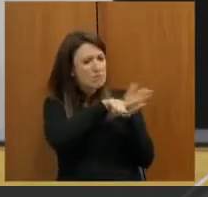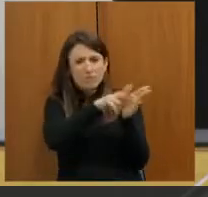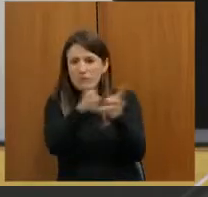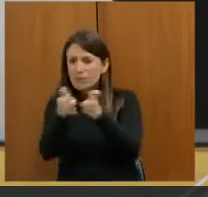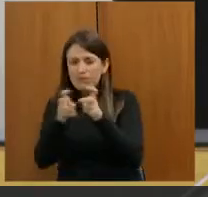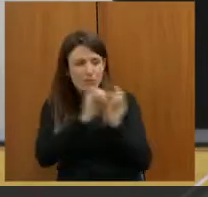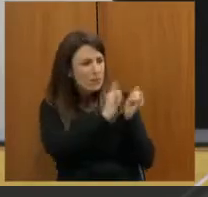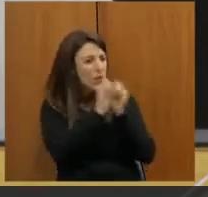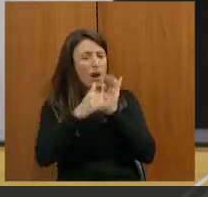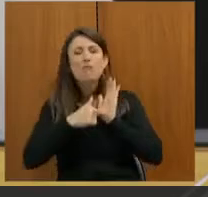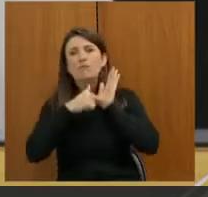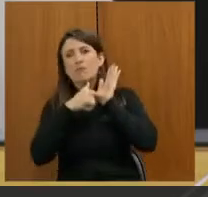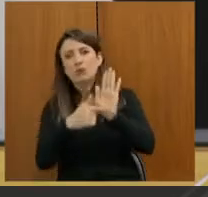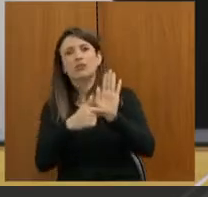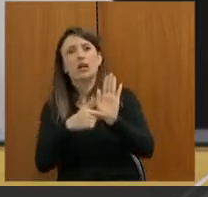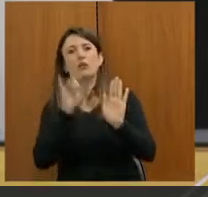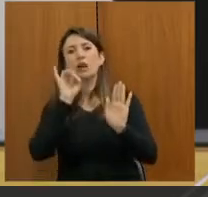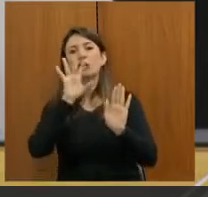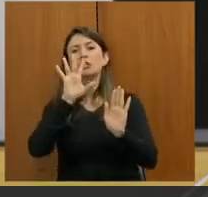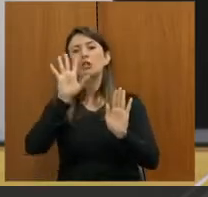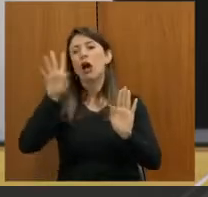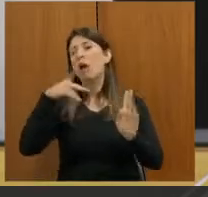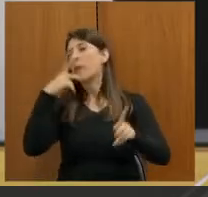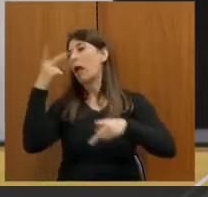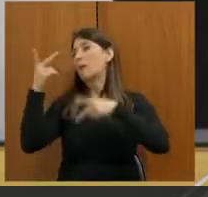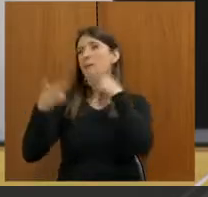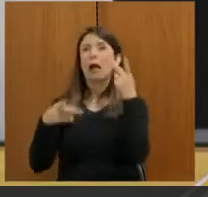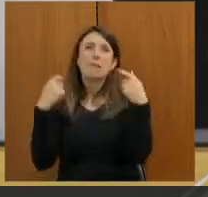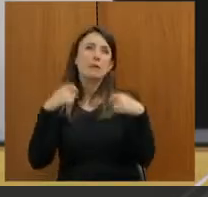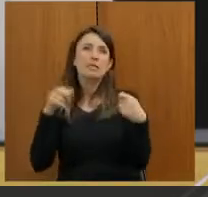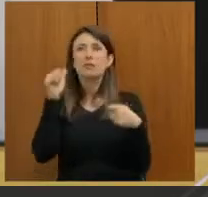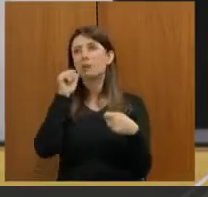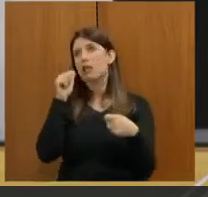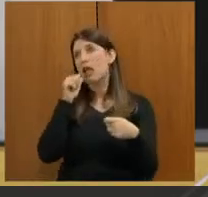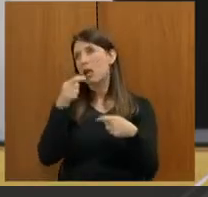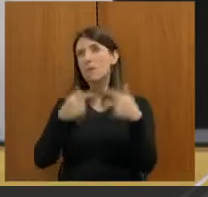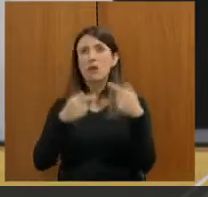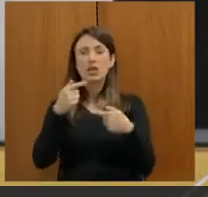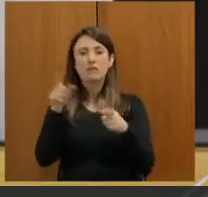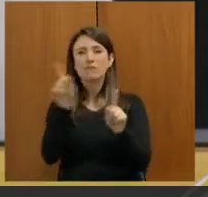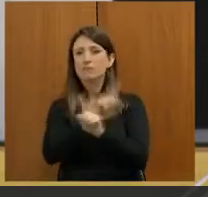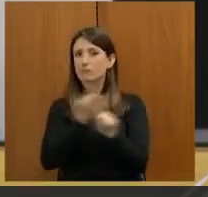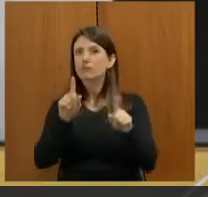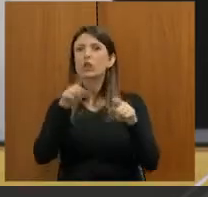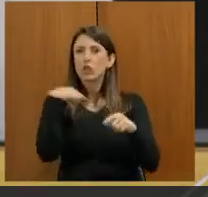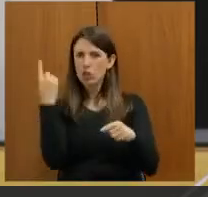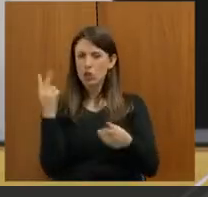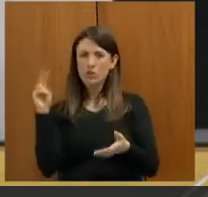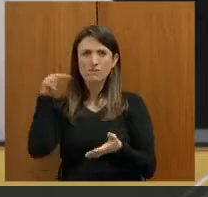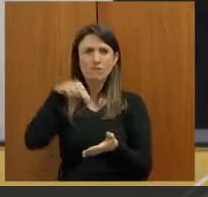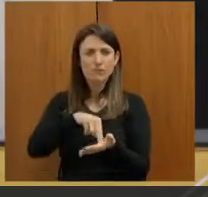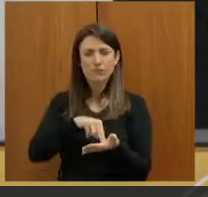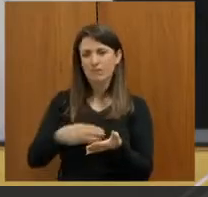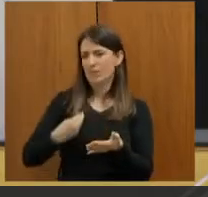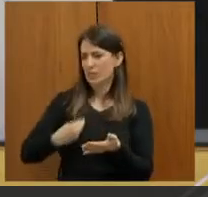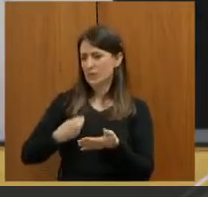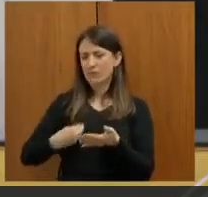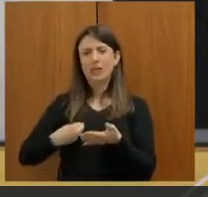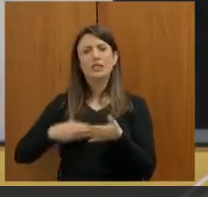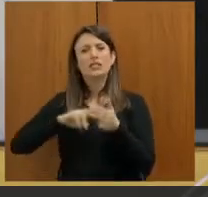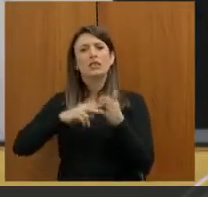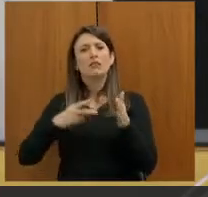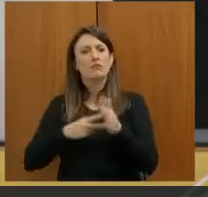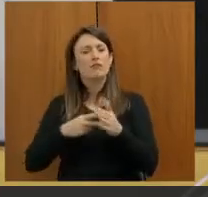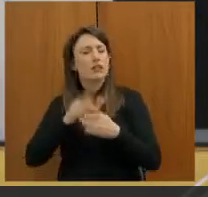ideológico a mais mulheres na política não quando nós estamos ocupando esse espaço decisão nós estamos melhorando a nossa